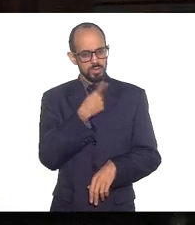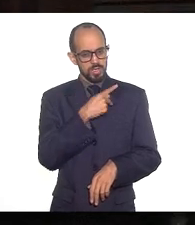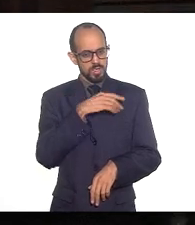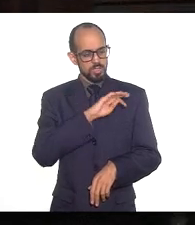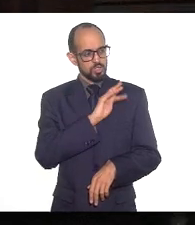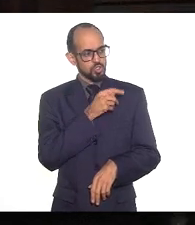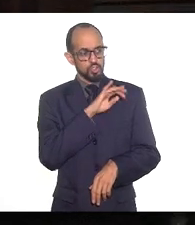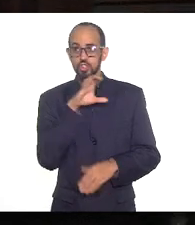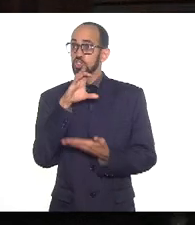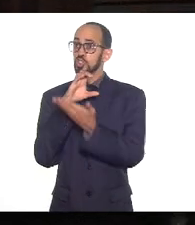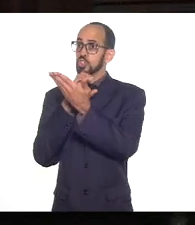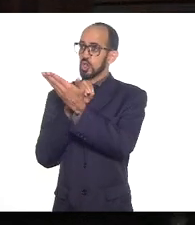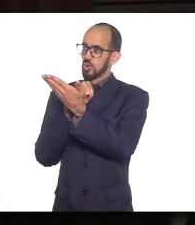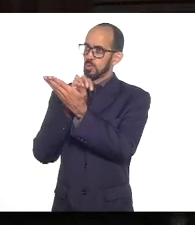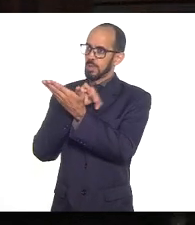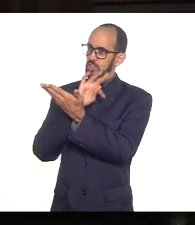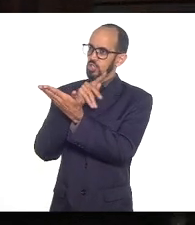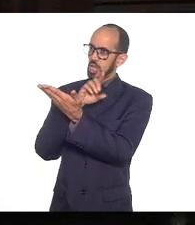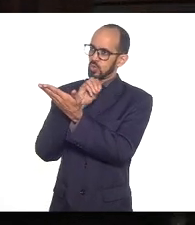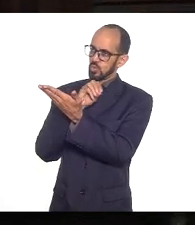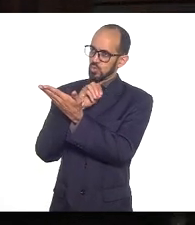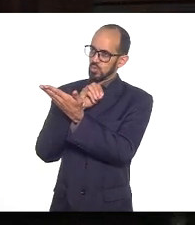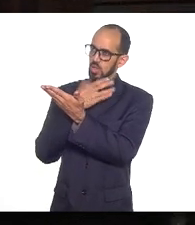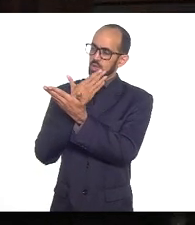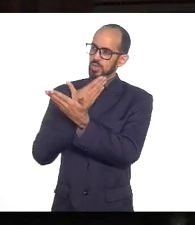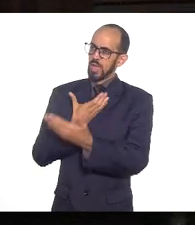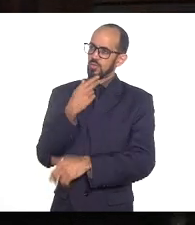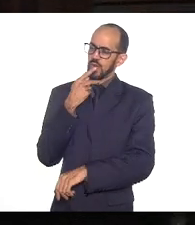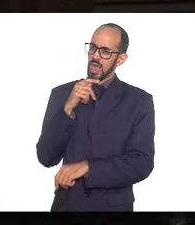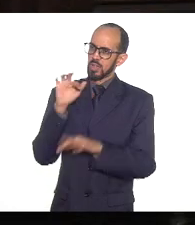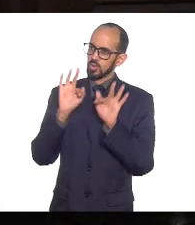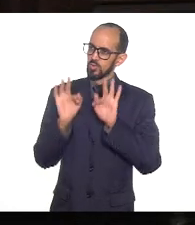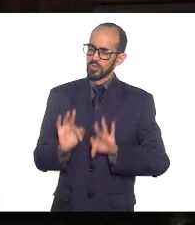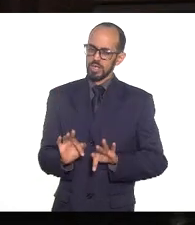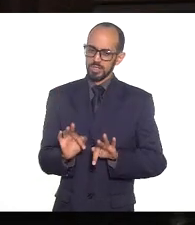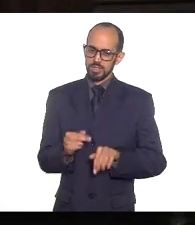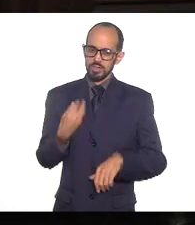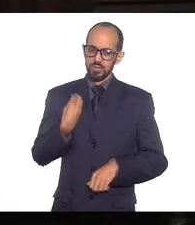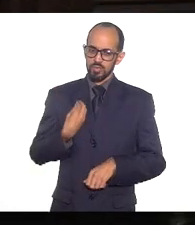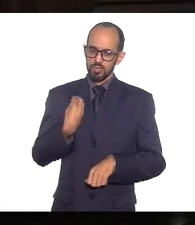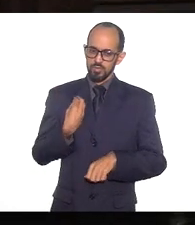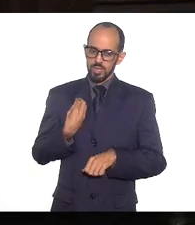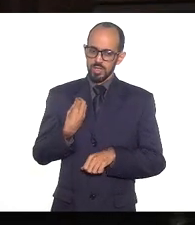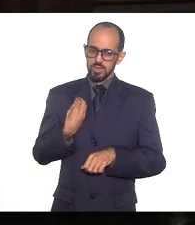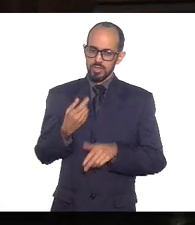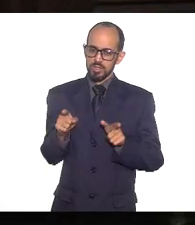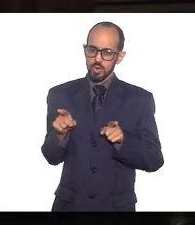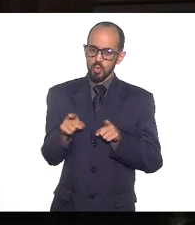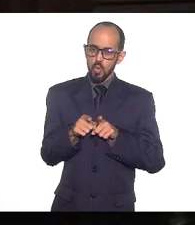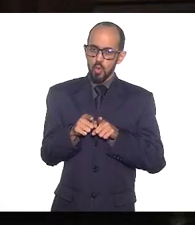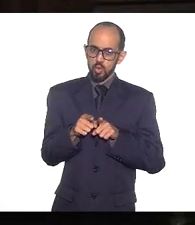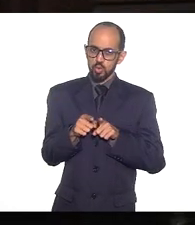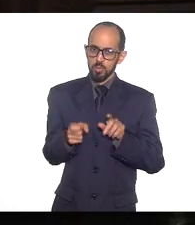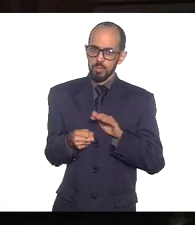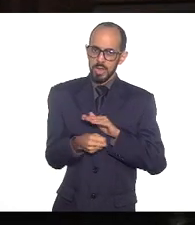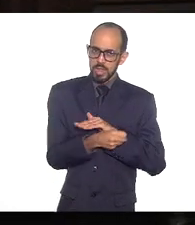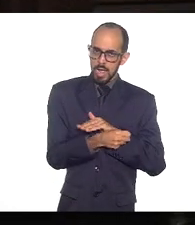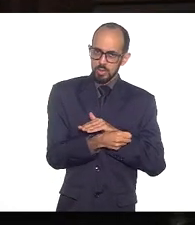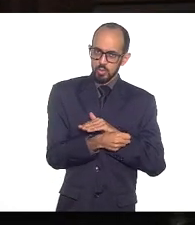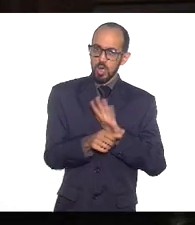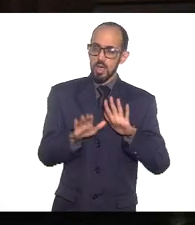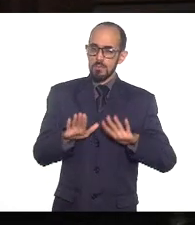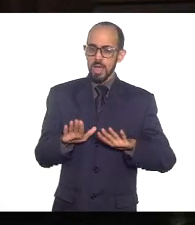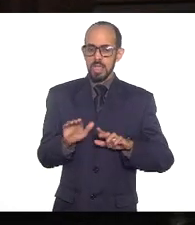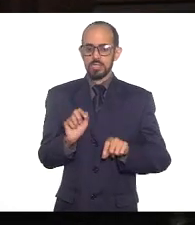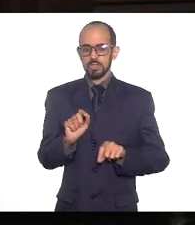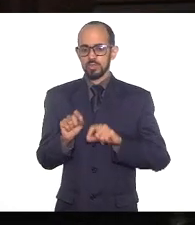Machado Presidente eu quero dizer que eu tô muito feliz de tá vivendo esse curtíssimo mandato mas eu